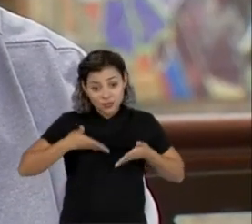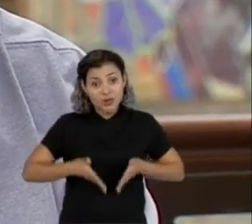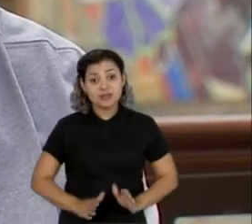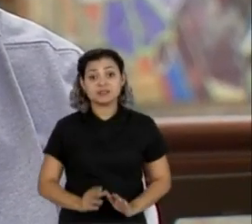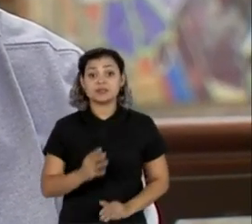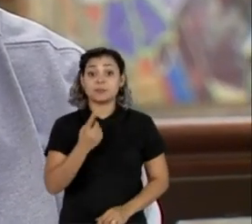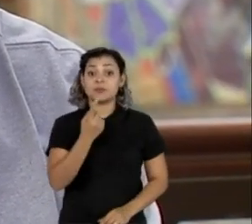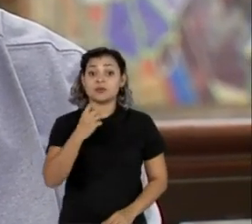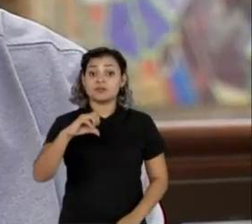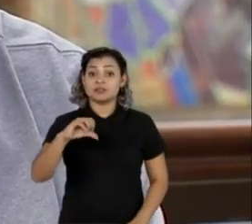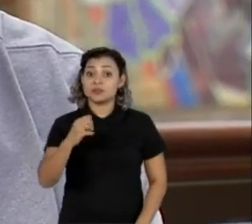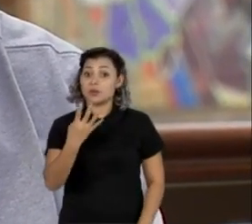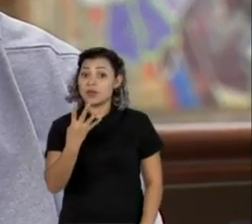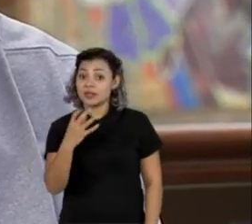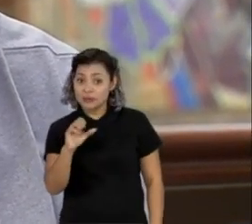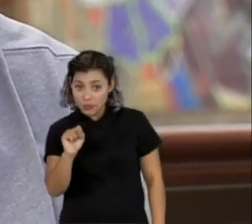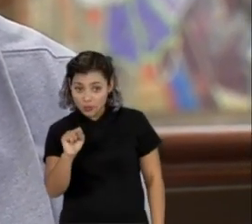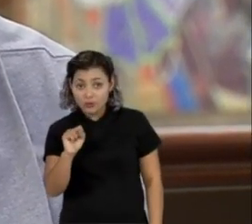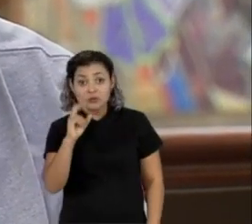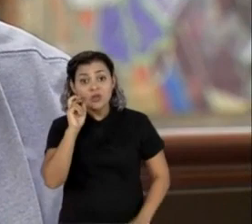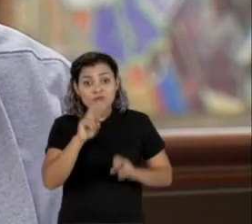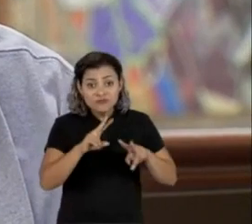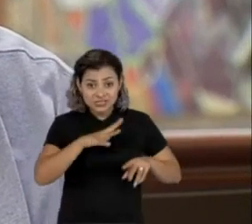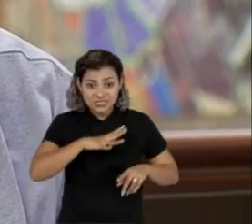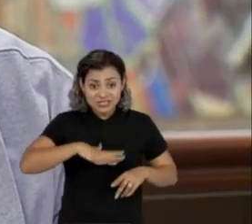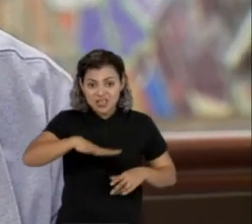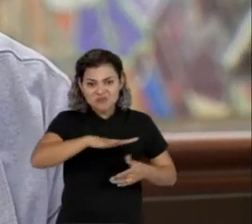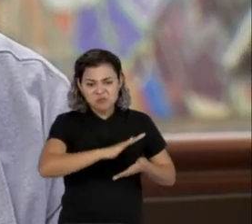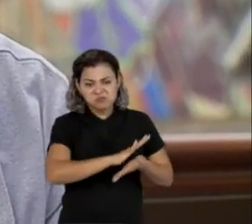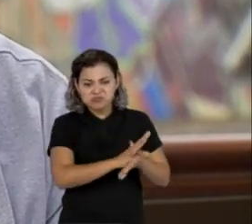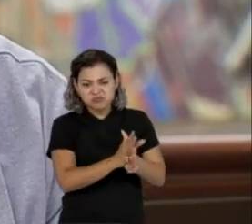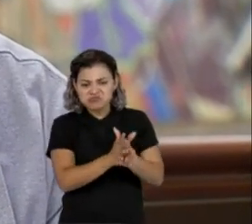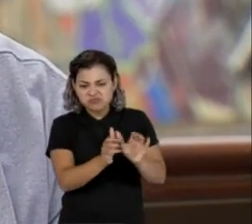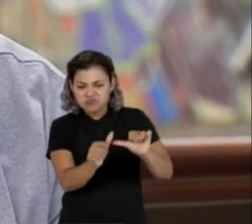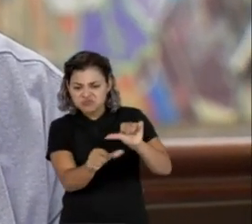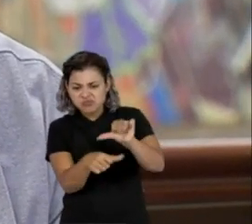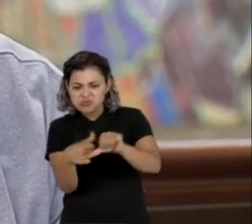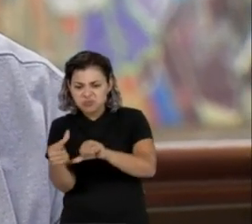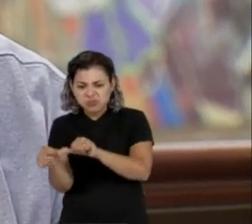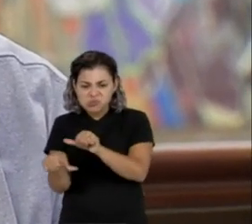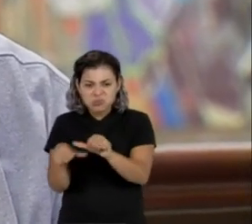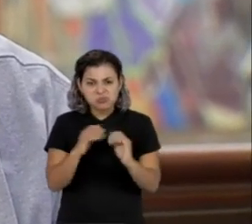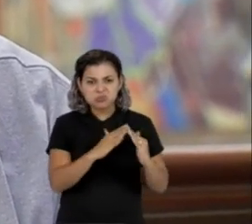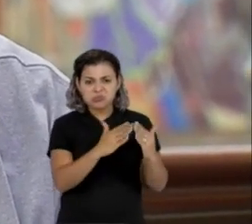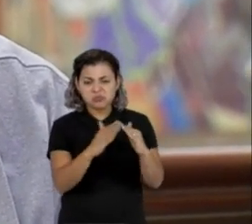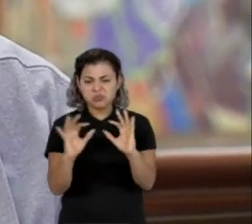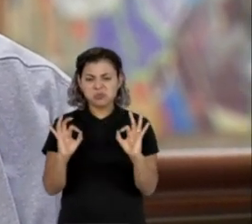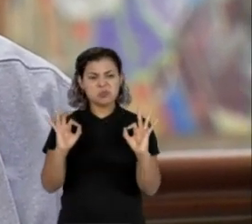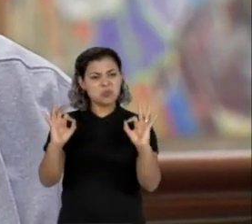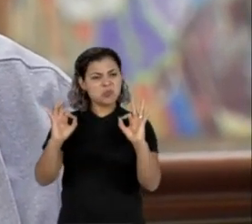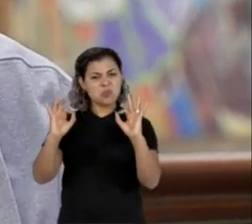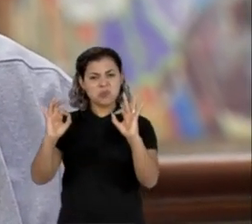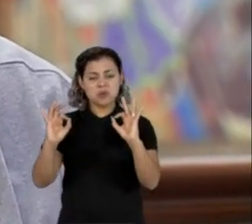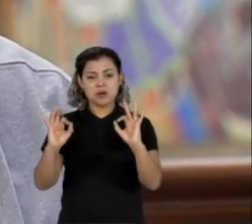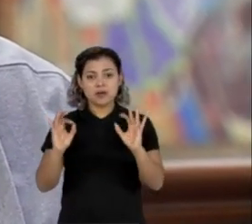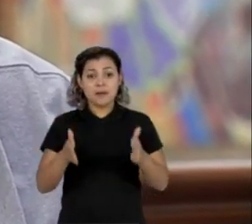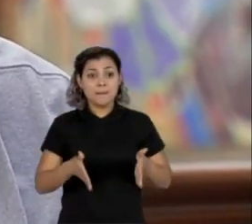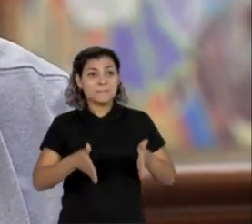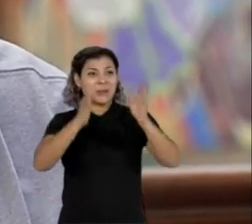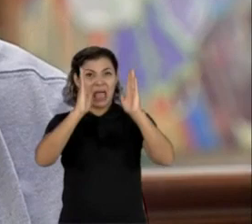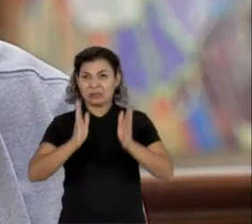em 48, eu vi a cidade inteira ser destruída, assim, virar de residências maravilhosas, virarem